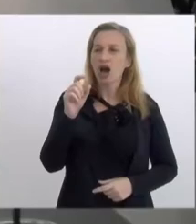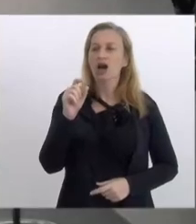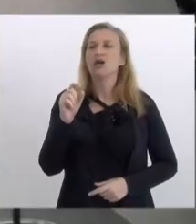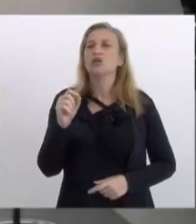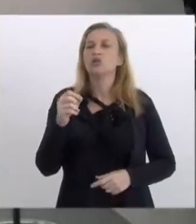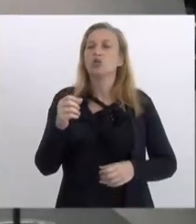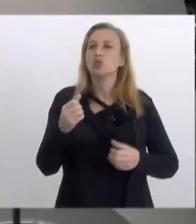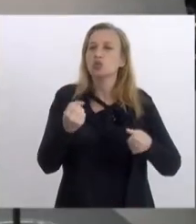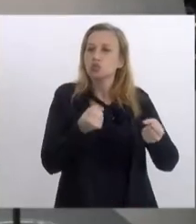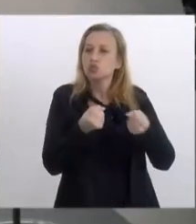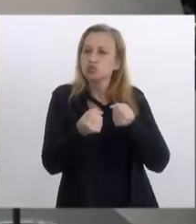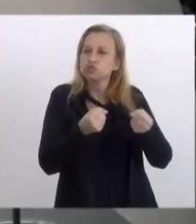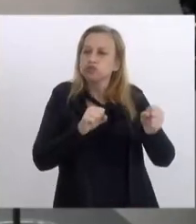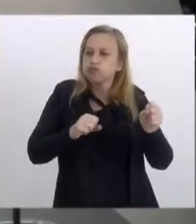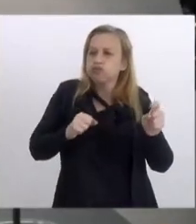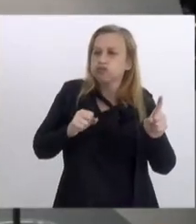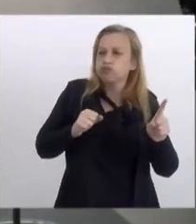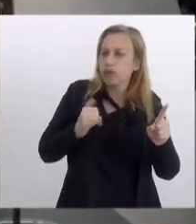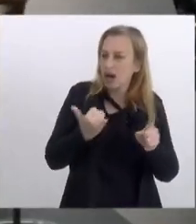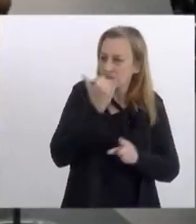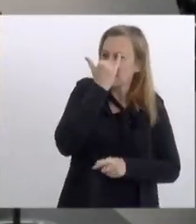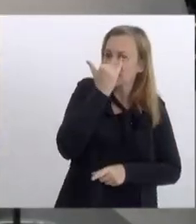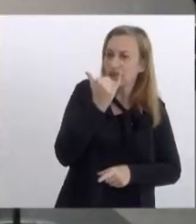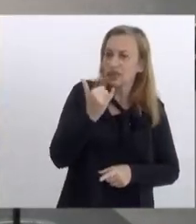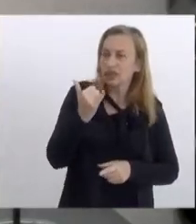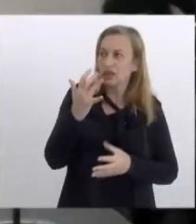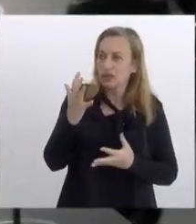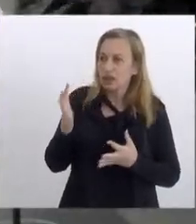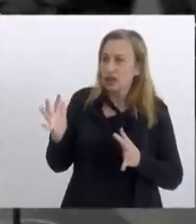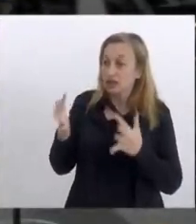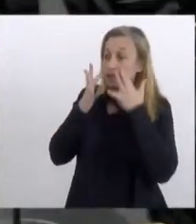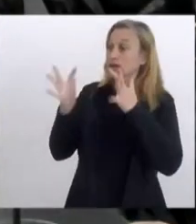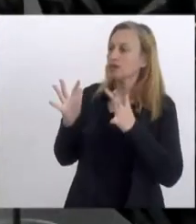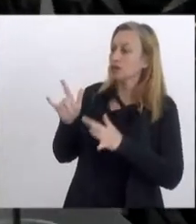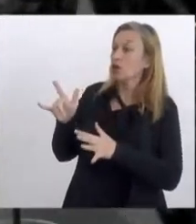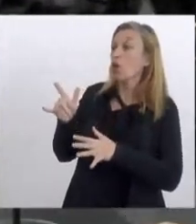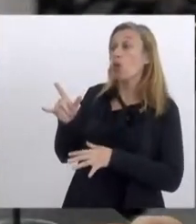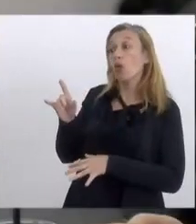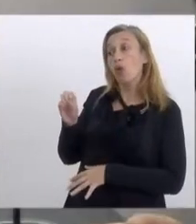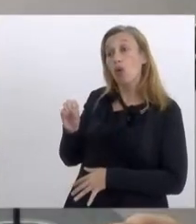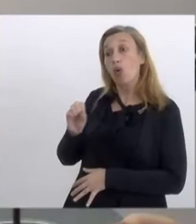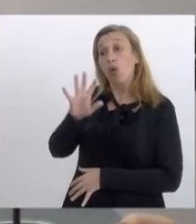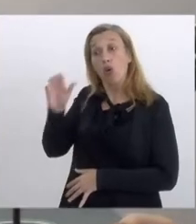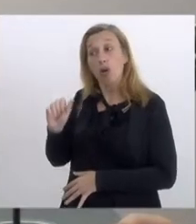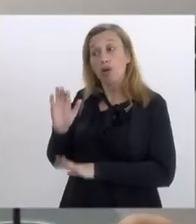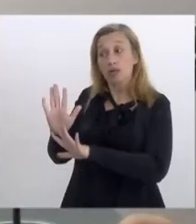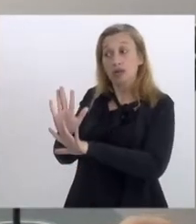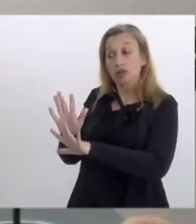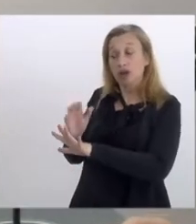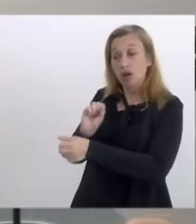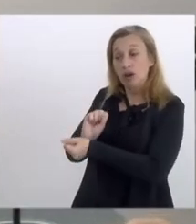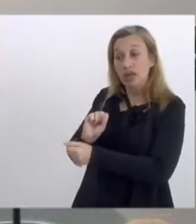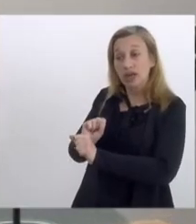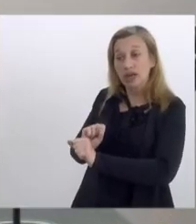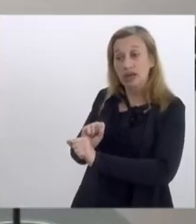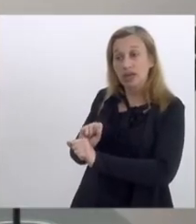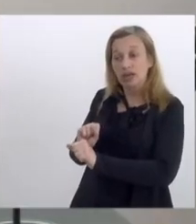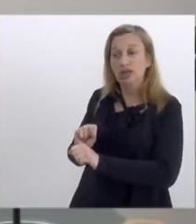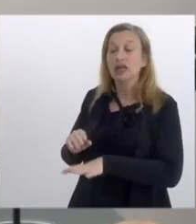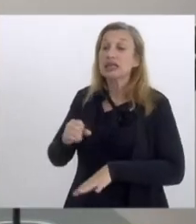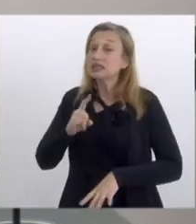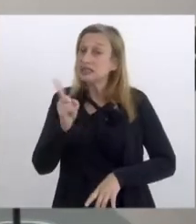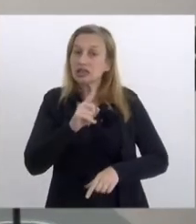carros que batiam, com os carros que... E aquilo ali chamava atenção. Você vinha andando, você... Opa! Deixa eu segurar aqui, porque... Então, se nós